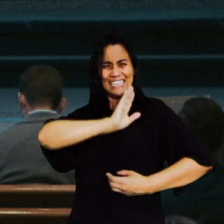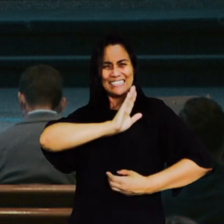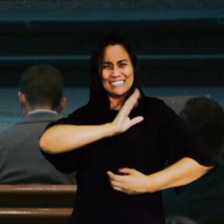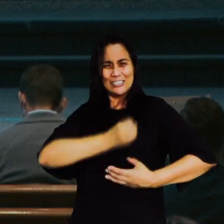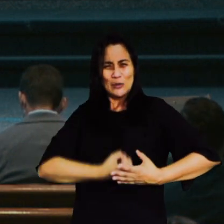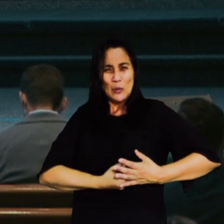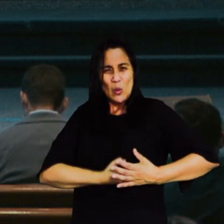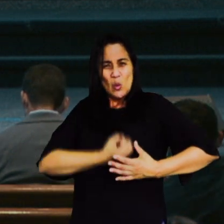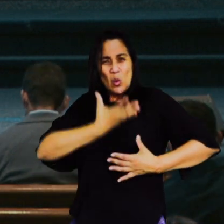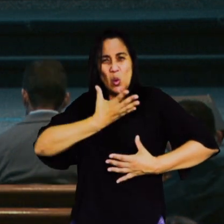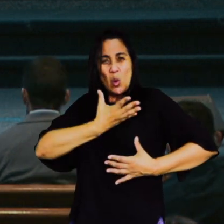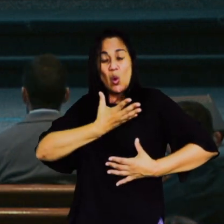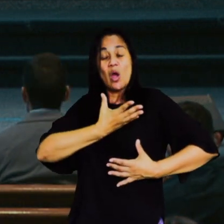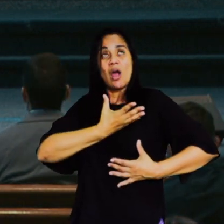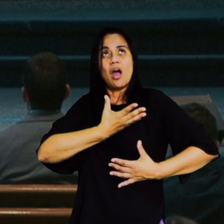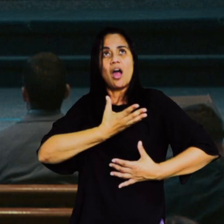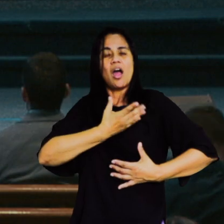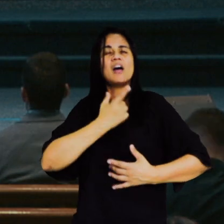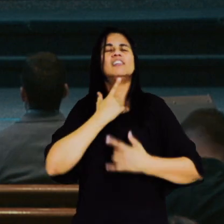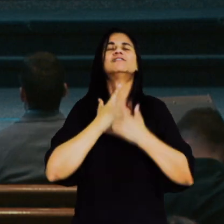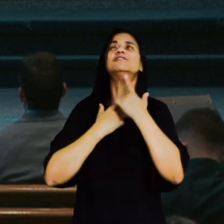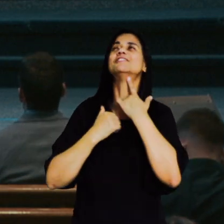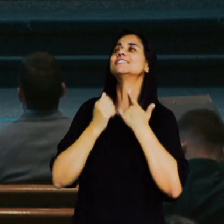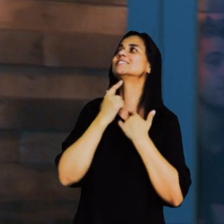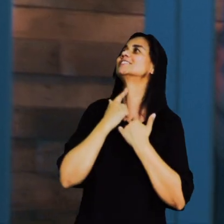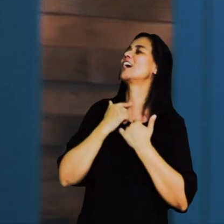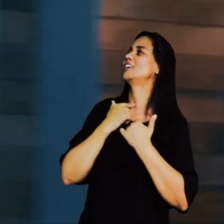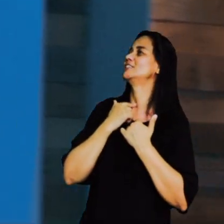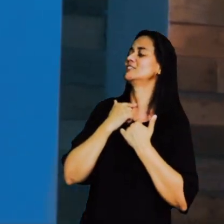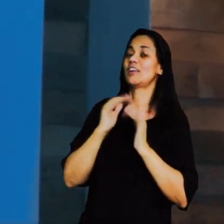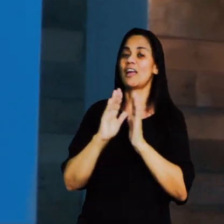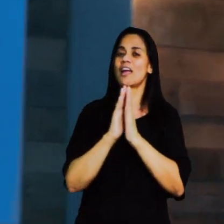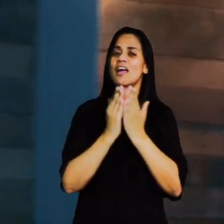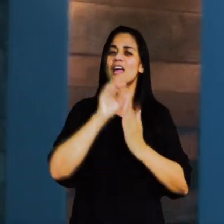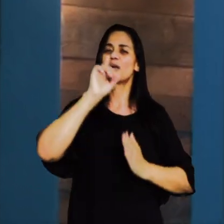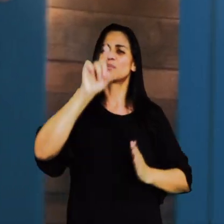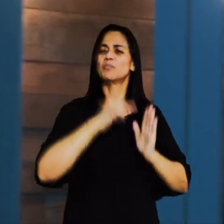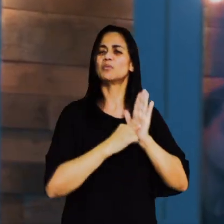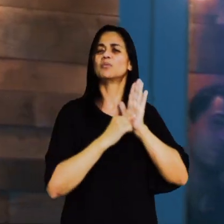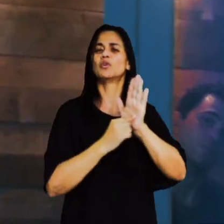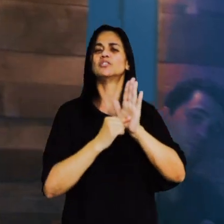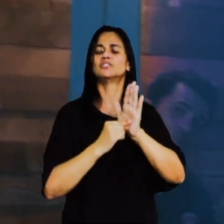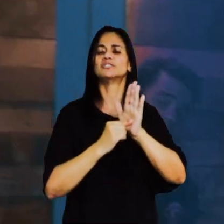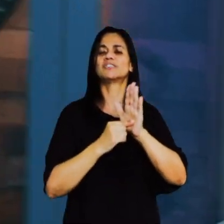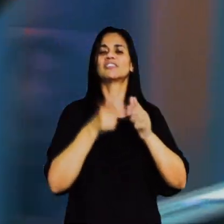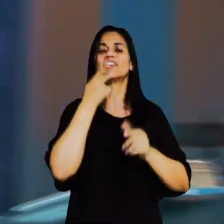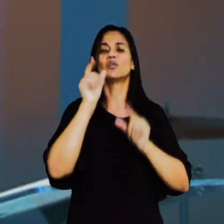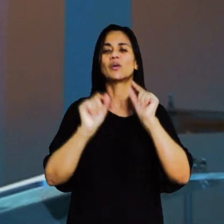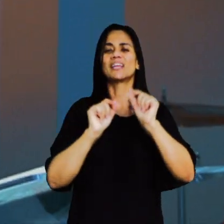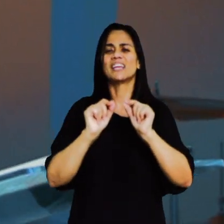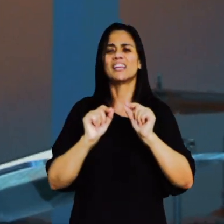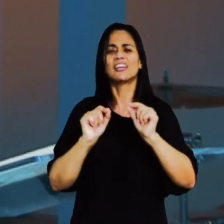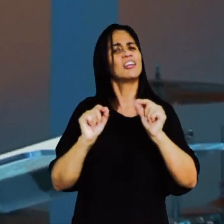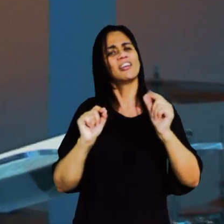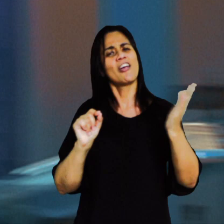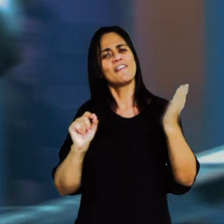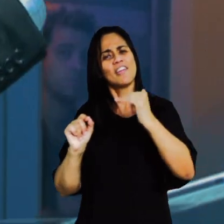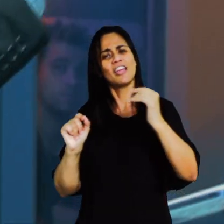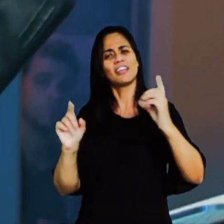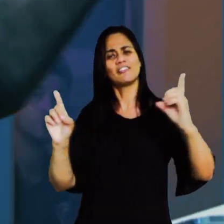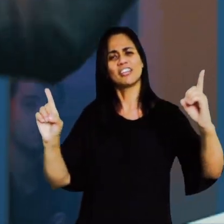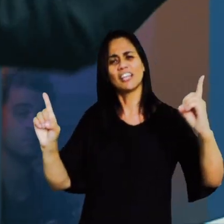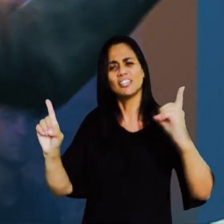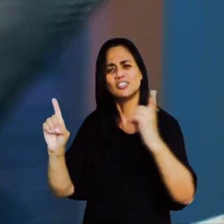quando a Bíblia fala assim: cheguemos perto de Deus. Ele está falando com a igreja e ele sabe que a igreja vai escutar e vai responder. Por